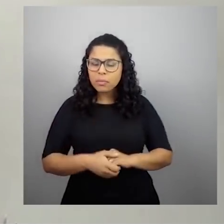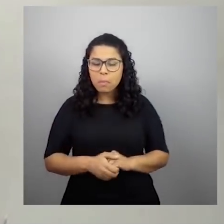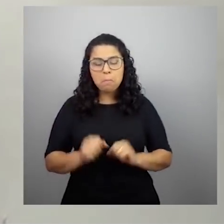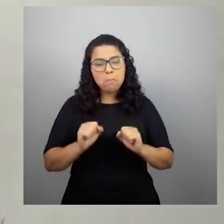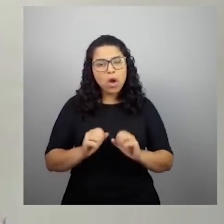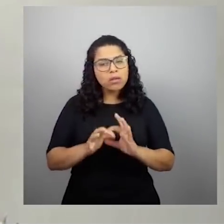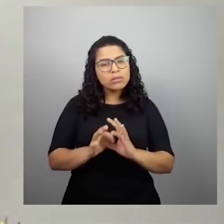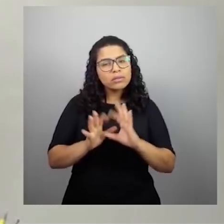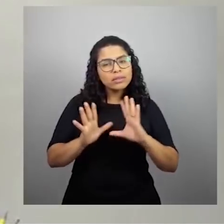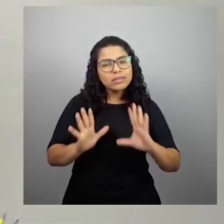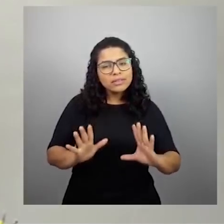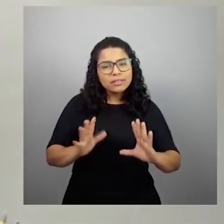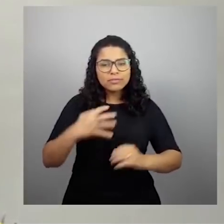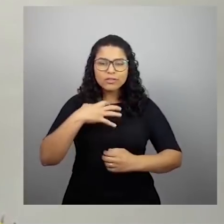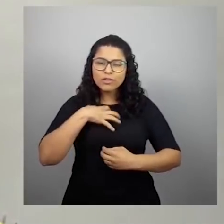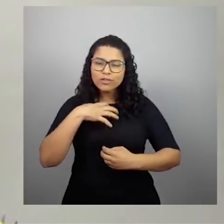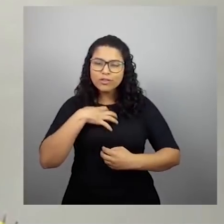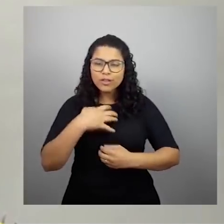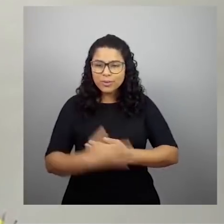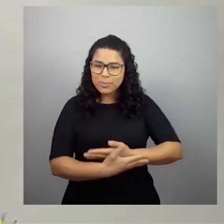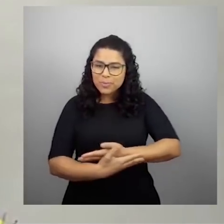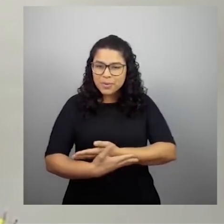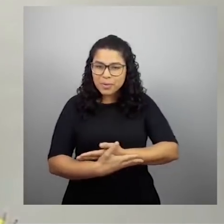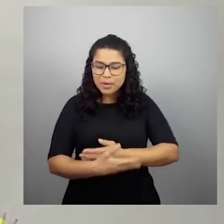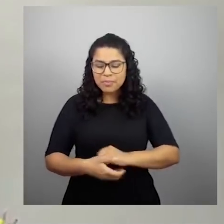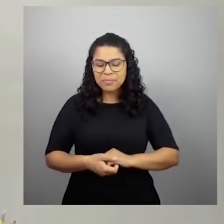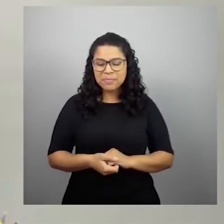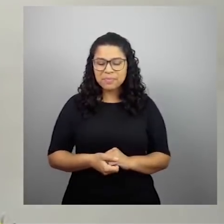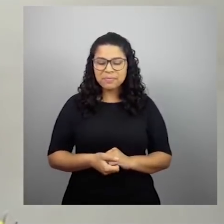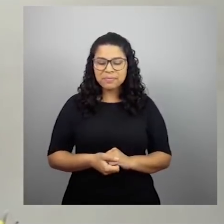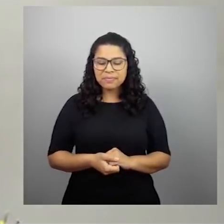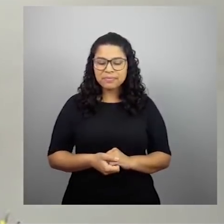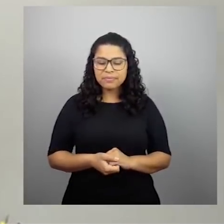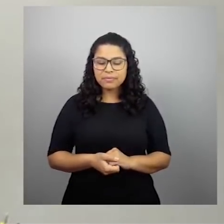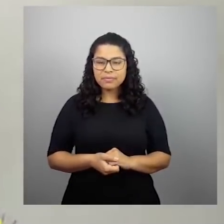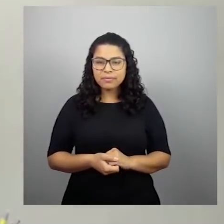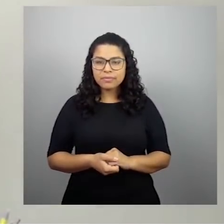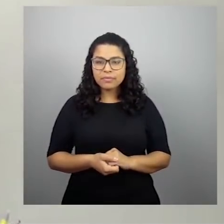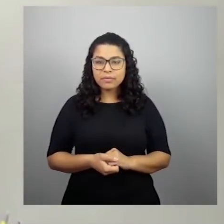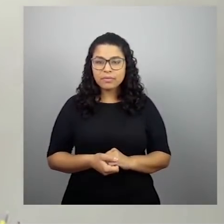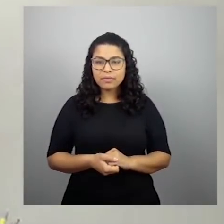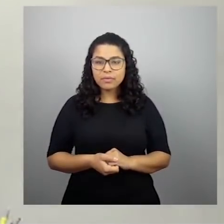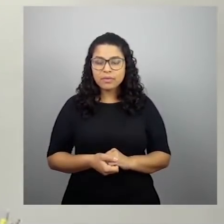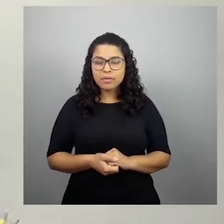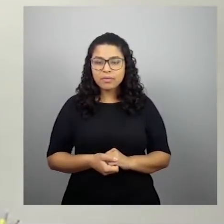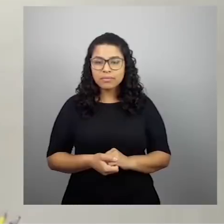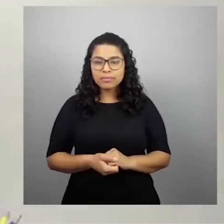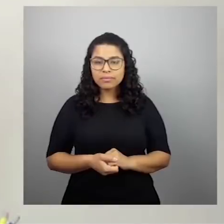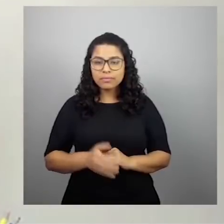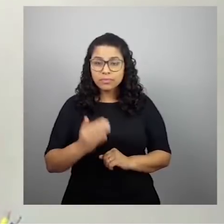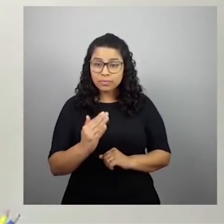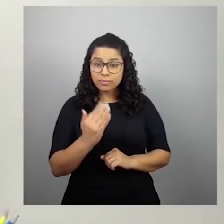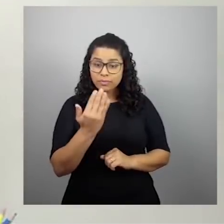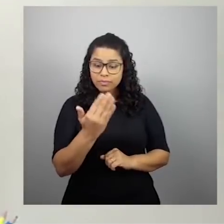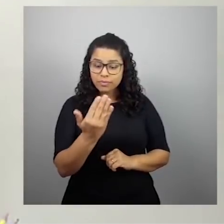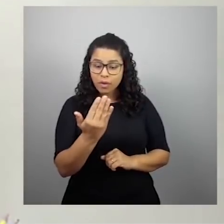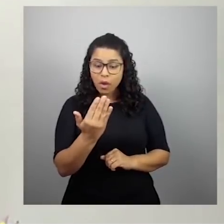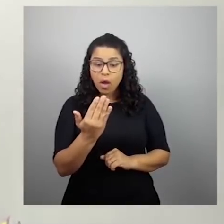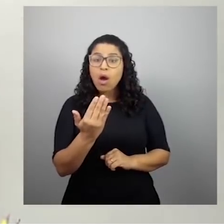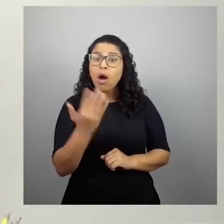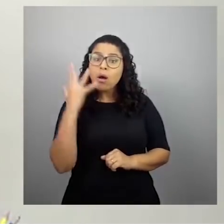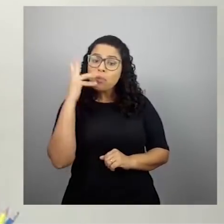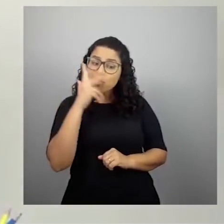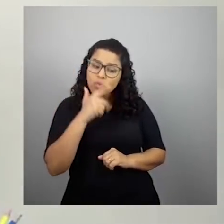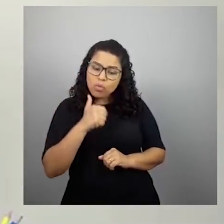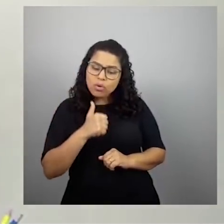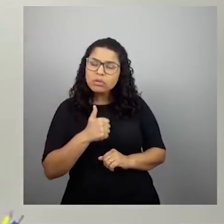pode deixar ele manusear e procurar. E falarão, olha só, eu estou vendo o bebê lá